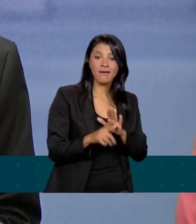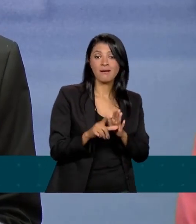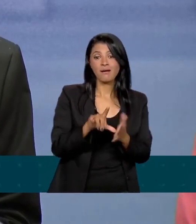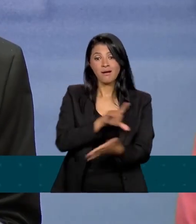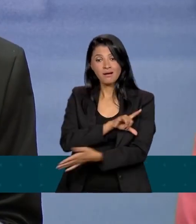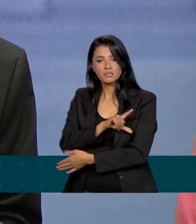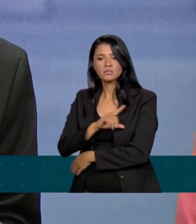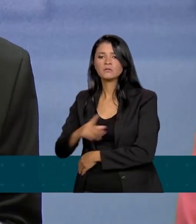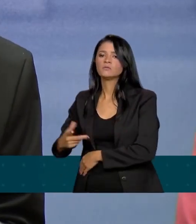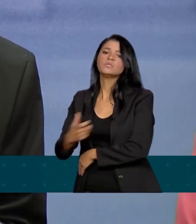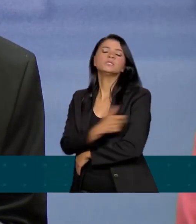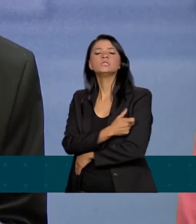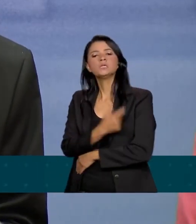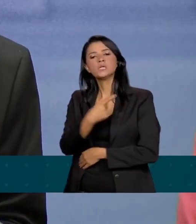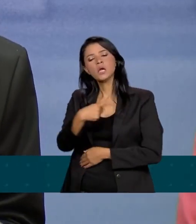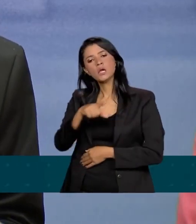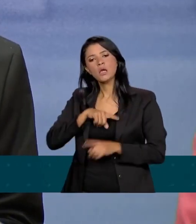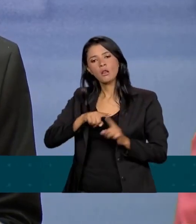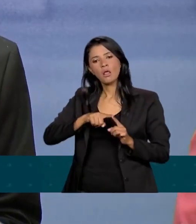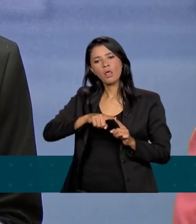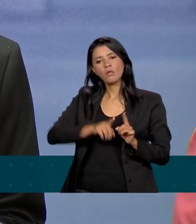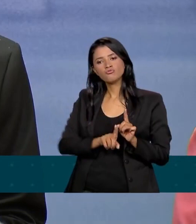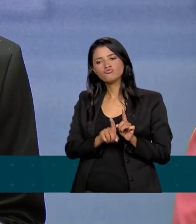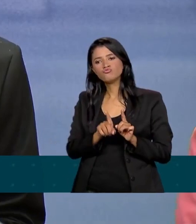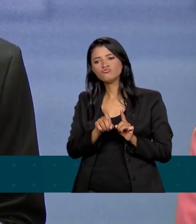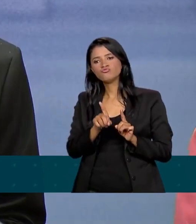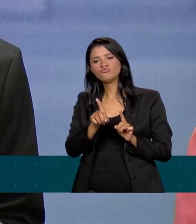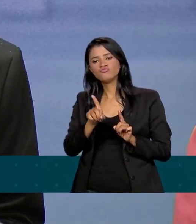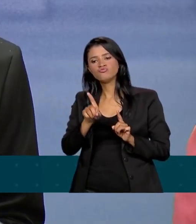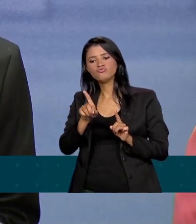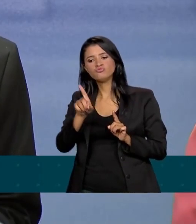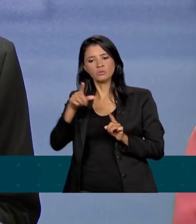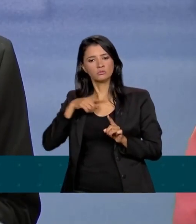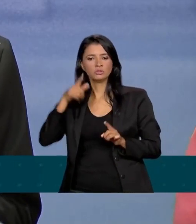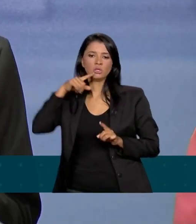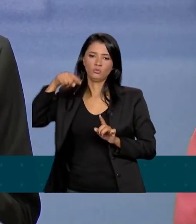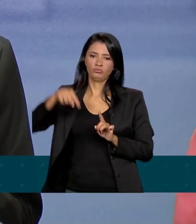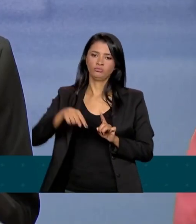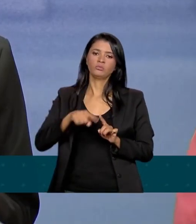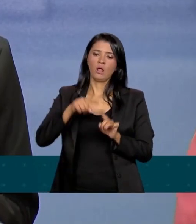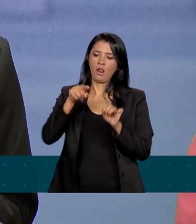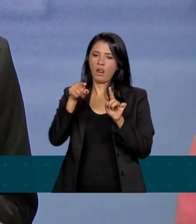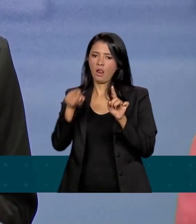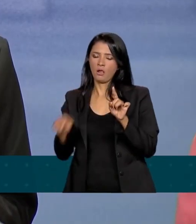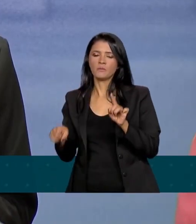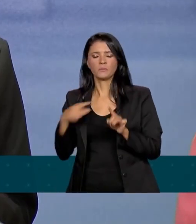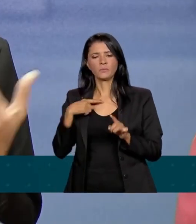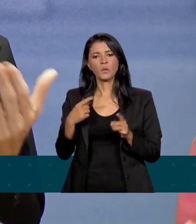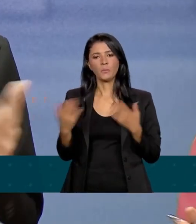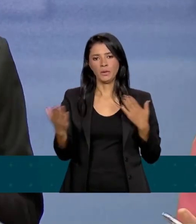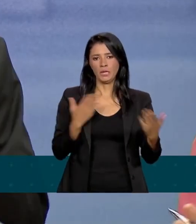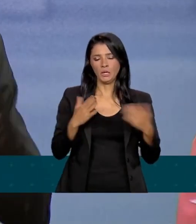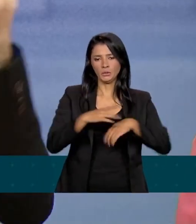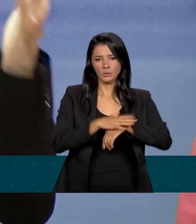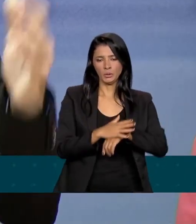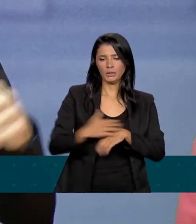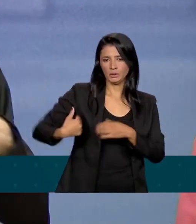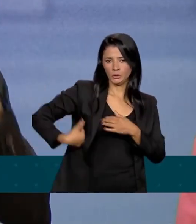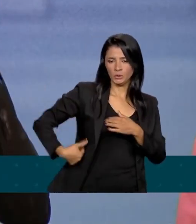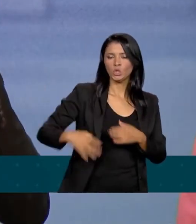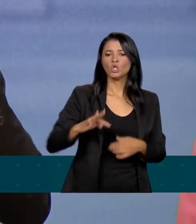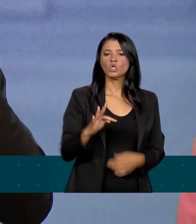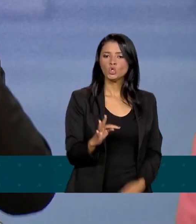vacina, aquela curva, né, ascendente. E para fazer um paralelo com a tuberculose, a doença que tem